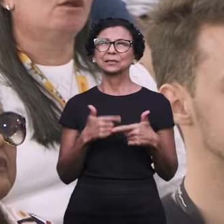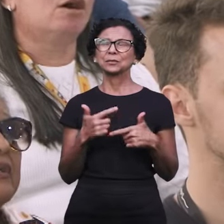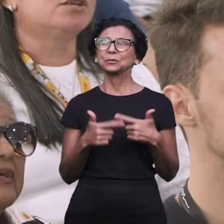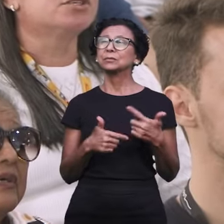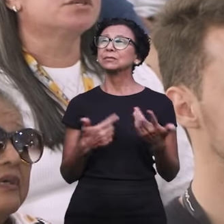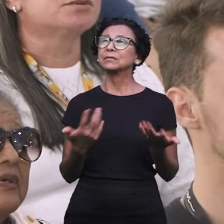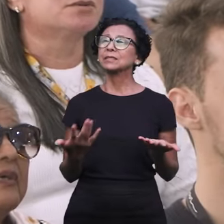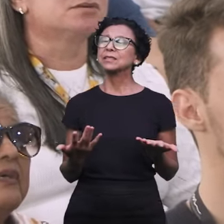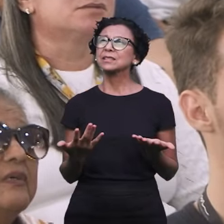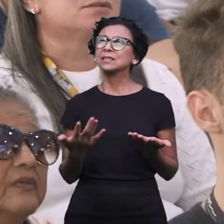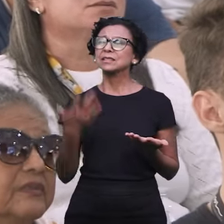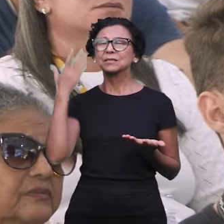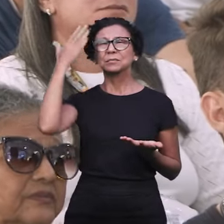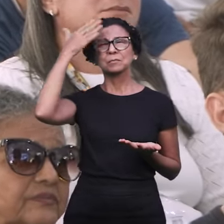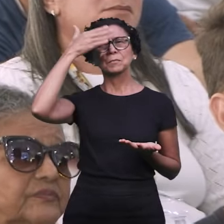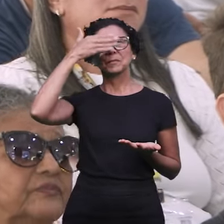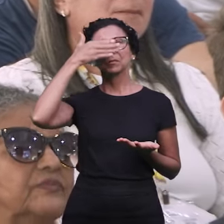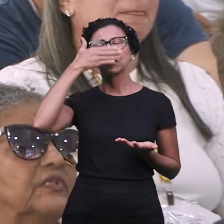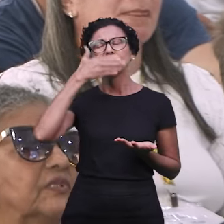acabar